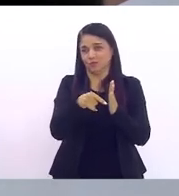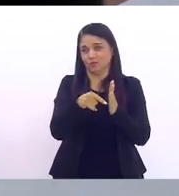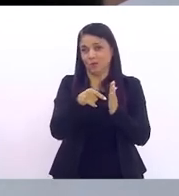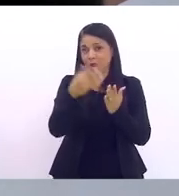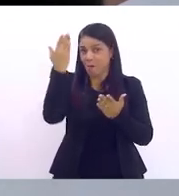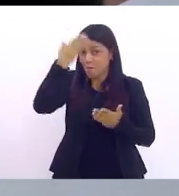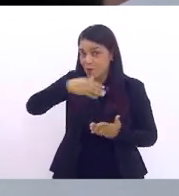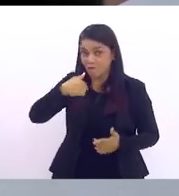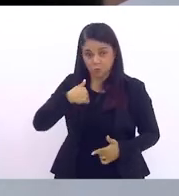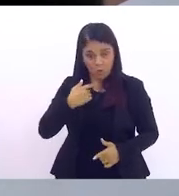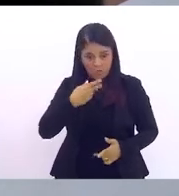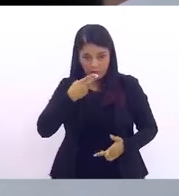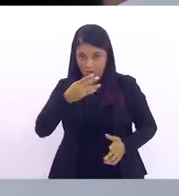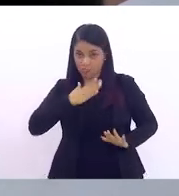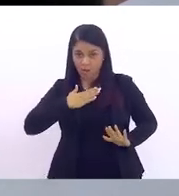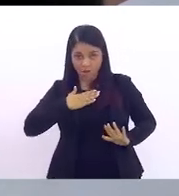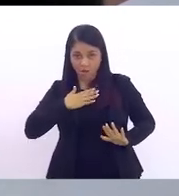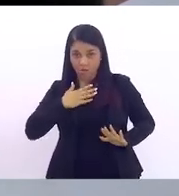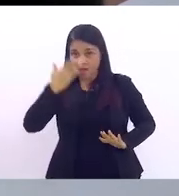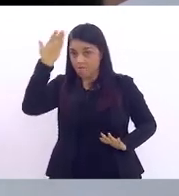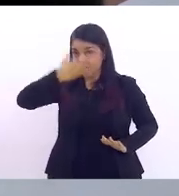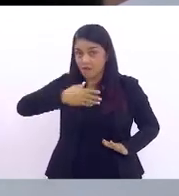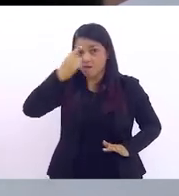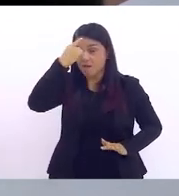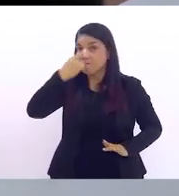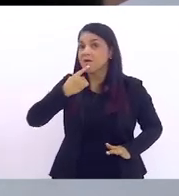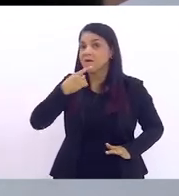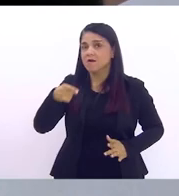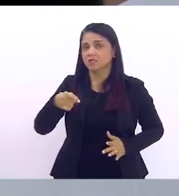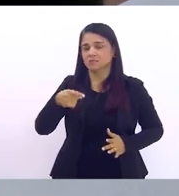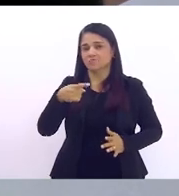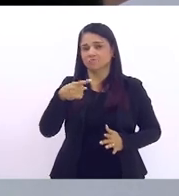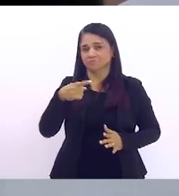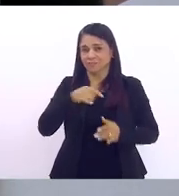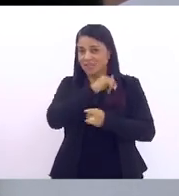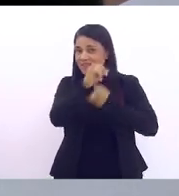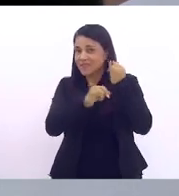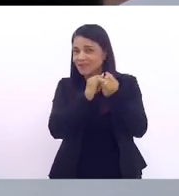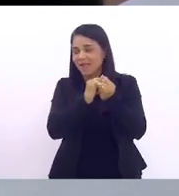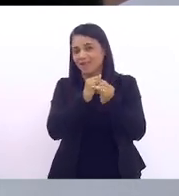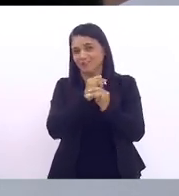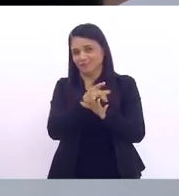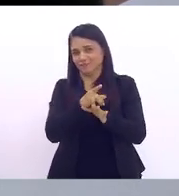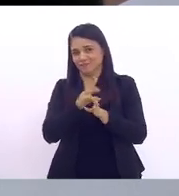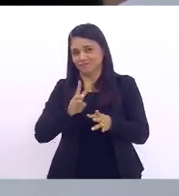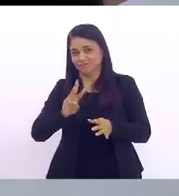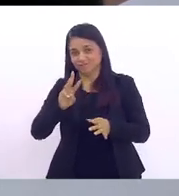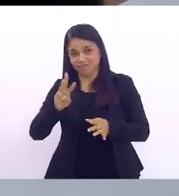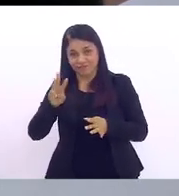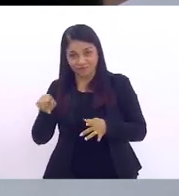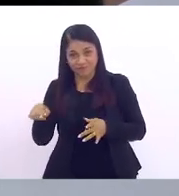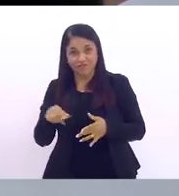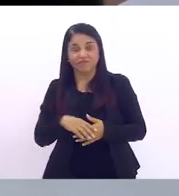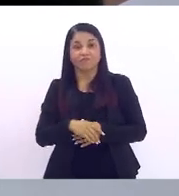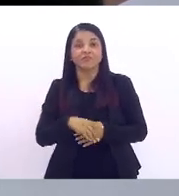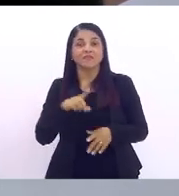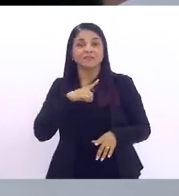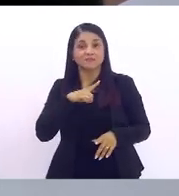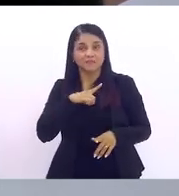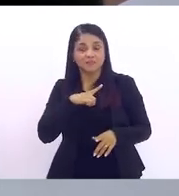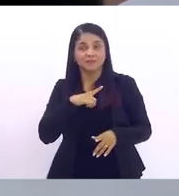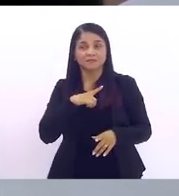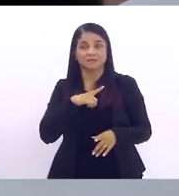provado aí não sou eu que tô falando não a imagem fala mais por do que mil palavras então assim ainda ainda que